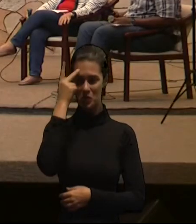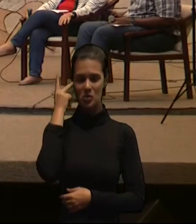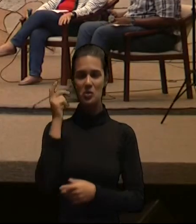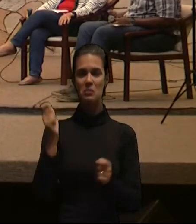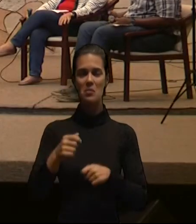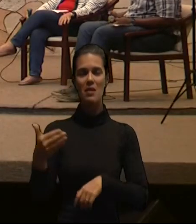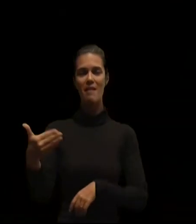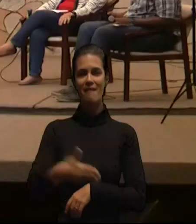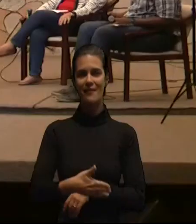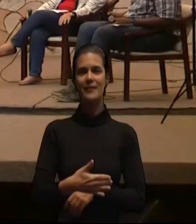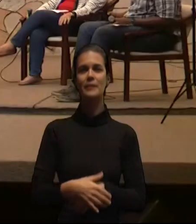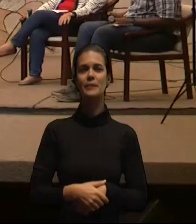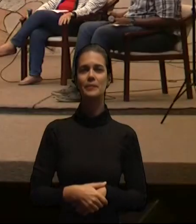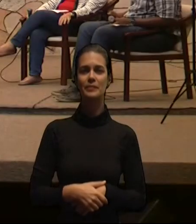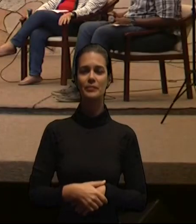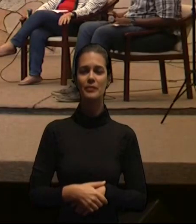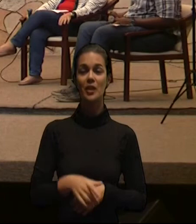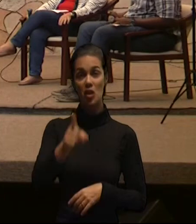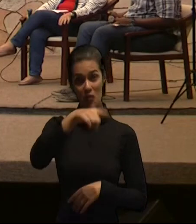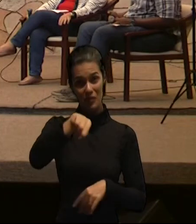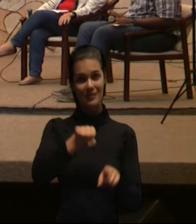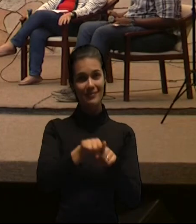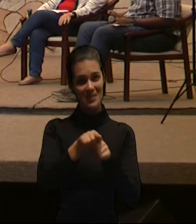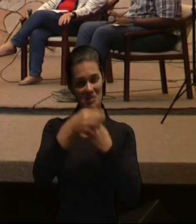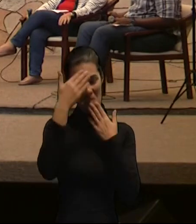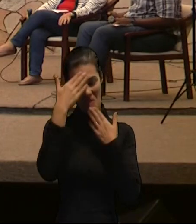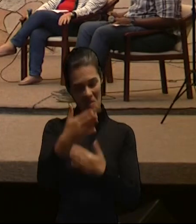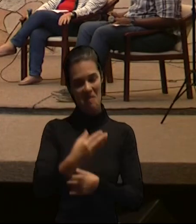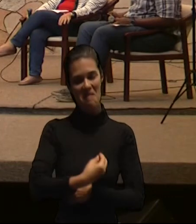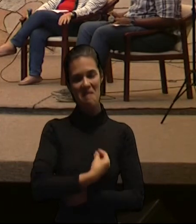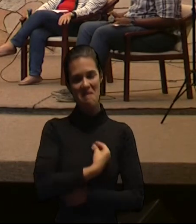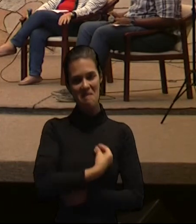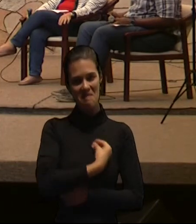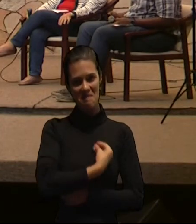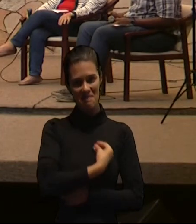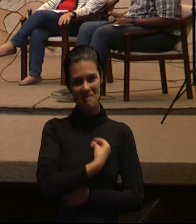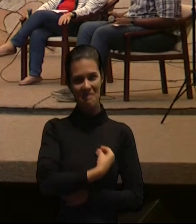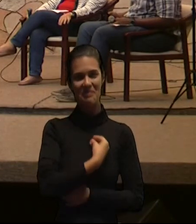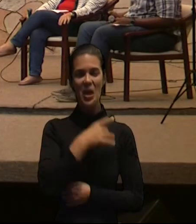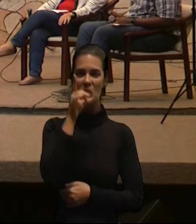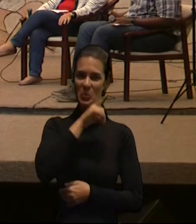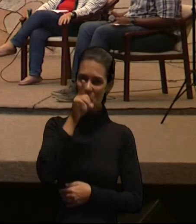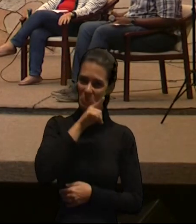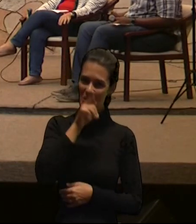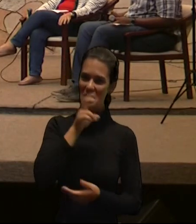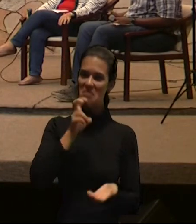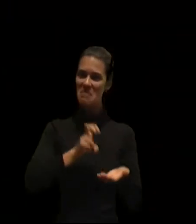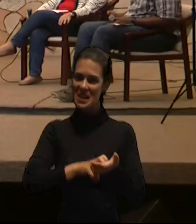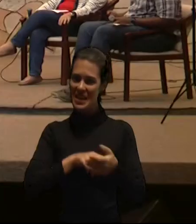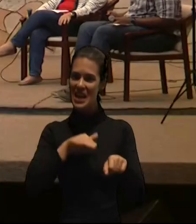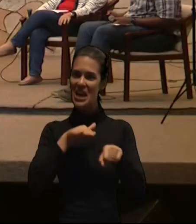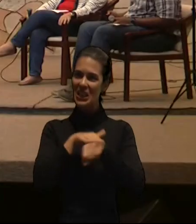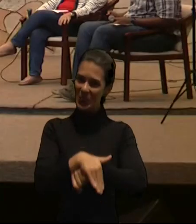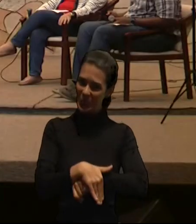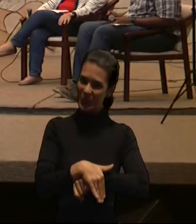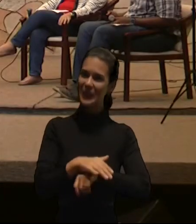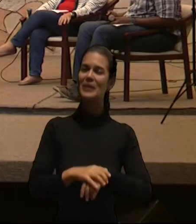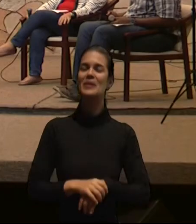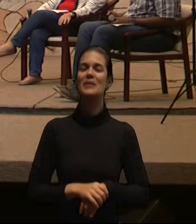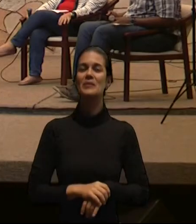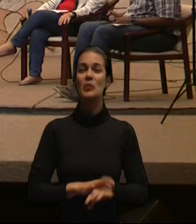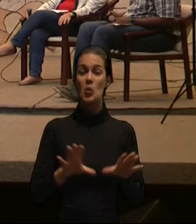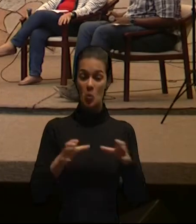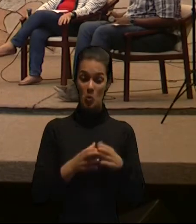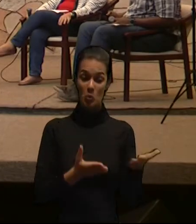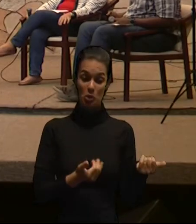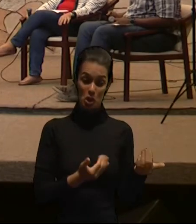de vocês. Estejam conosco novamente no próximo domingo, pela manhã, à noite, na quarta-feira. A juventude, inclusive, está trabalhando muito neste